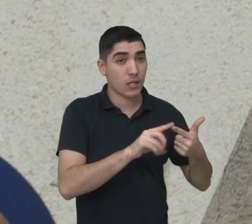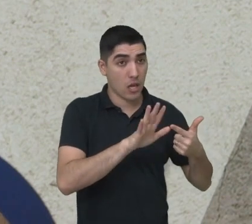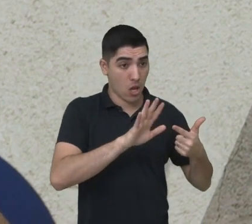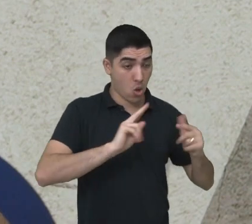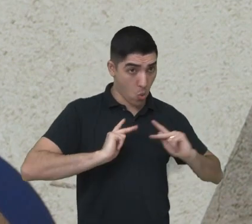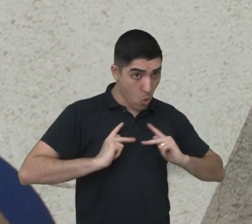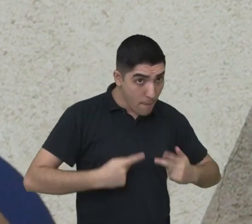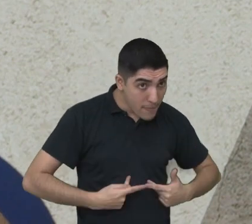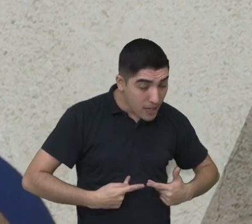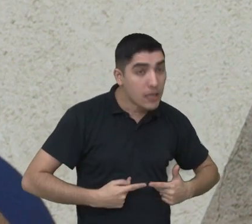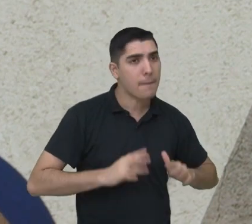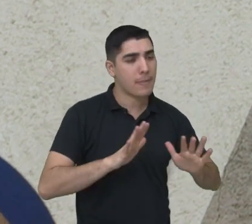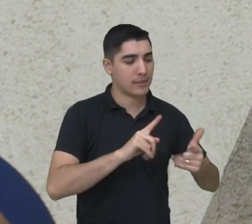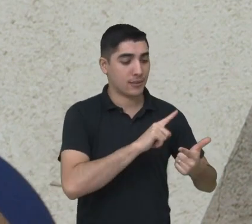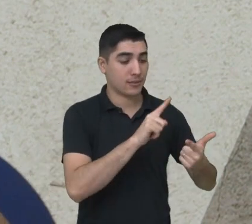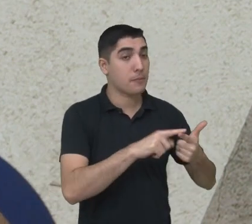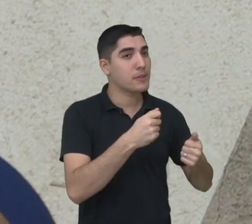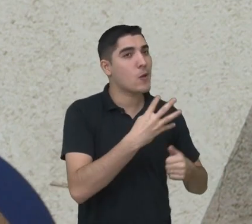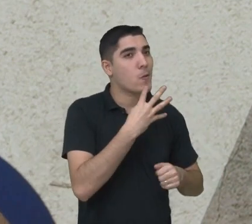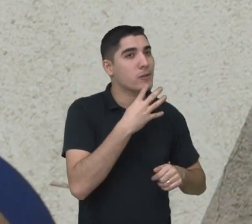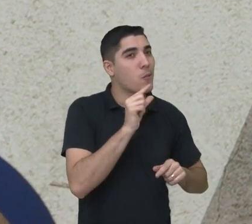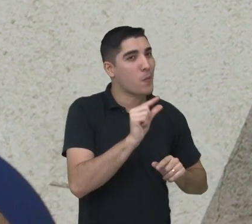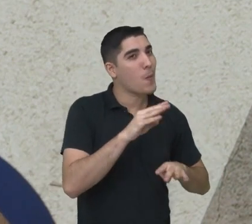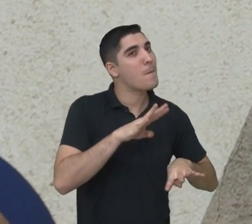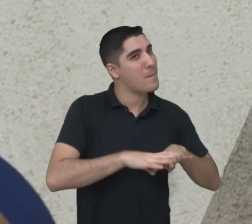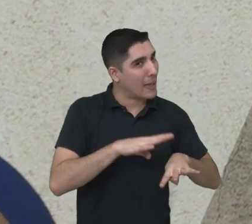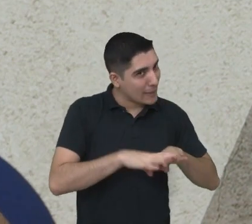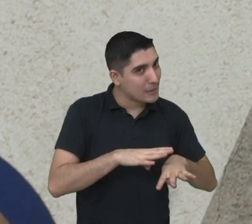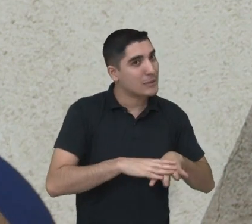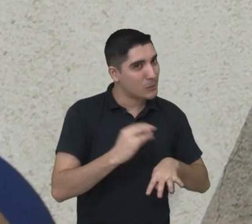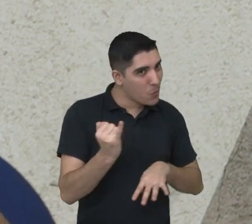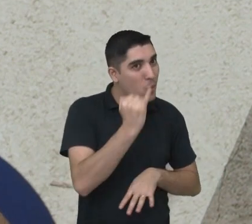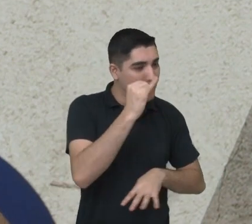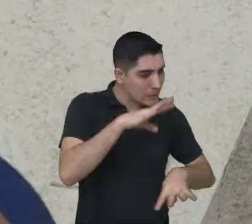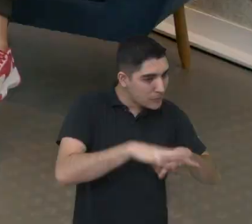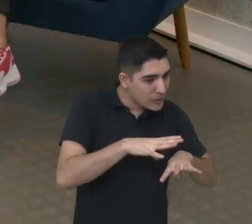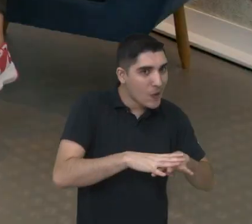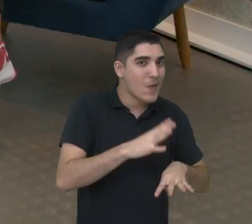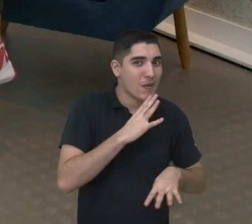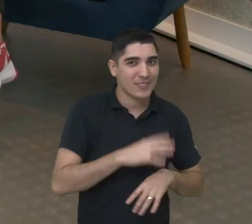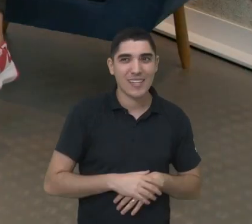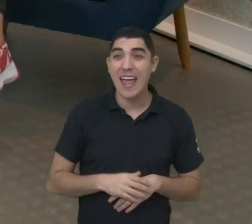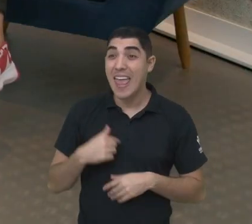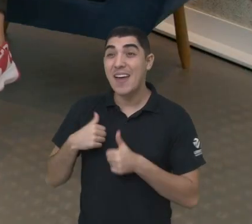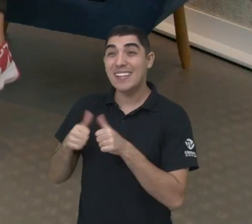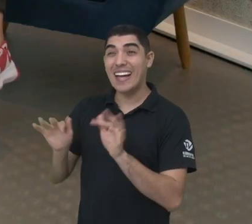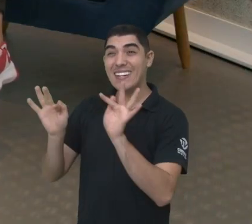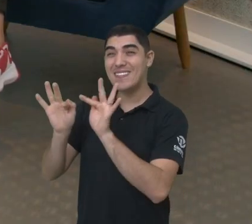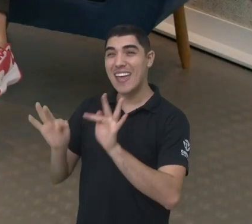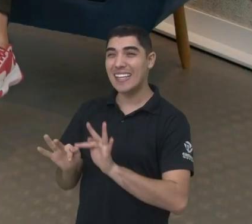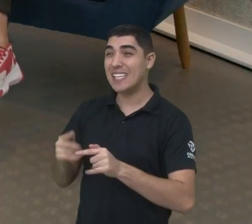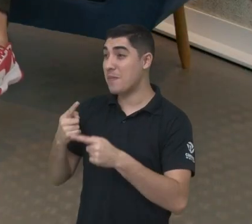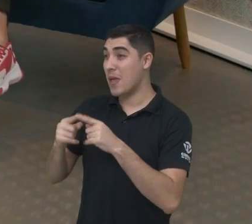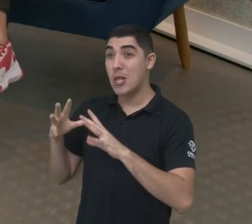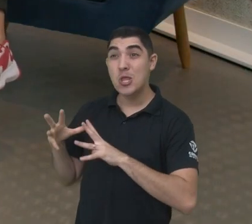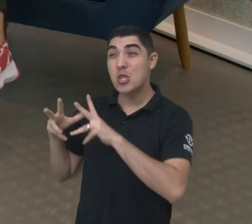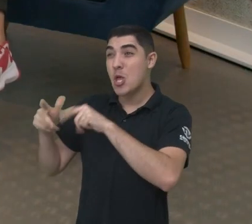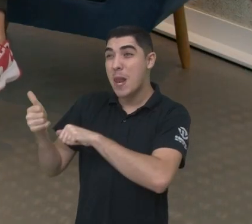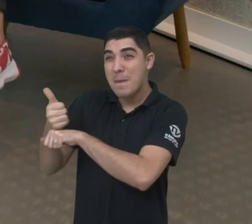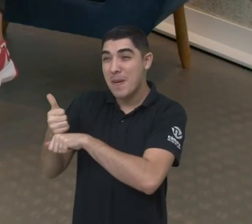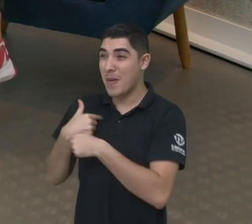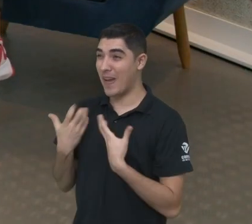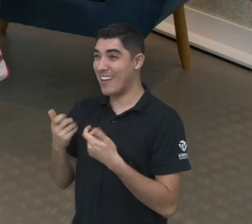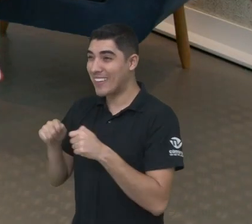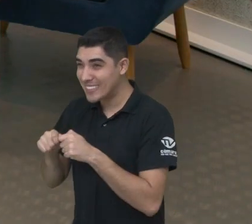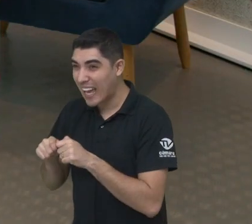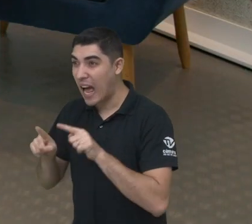assim, uma aptidão também muito de exatas também, né? Ele precisa também, né? Eu já estava feliz, que a gente sempre comenta isso, que toda profissão a gente quer fazer, né? Mas